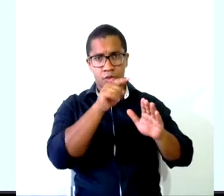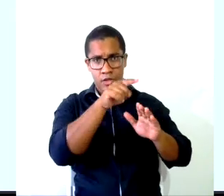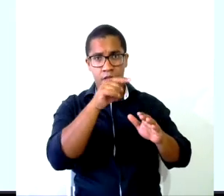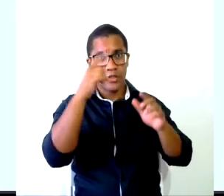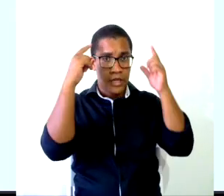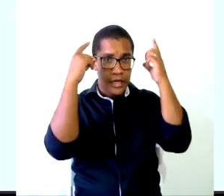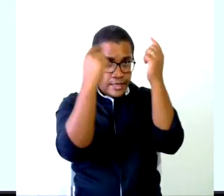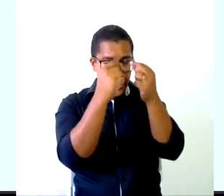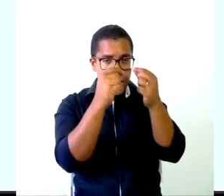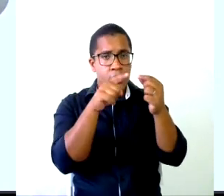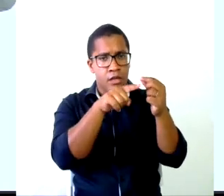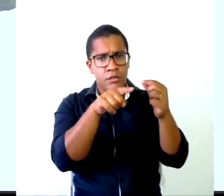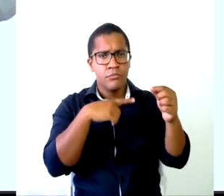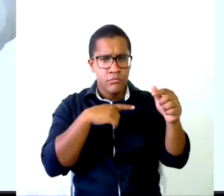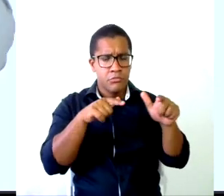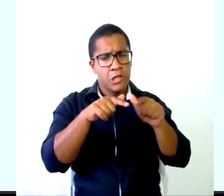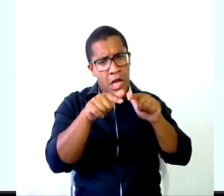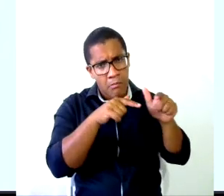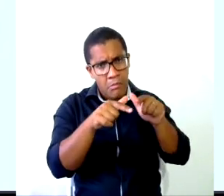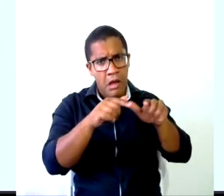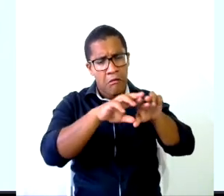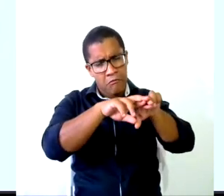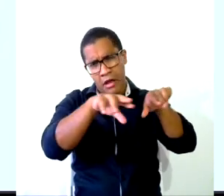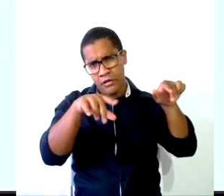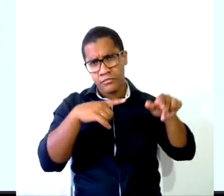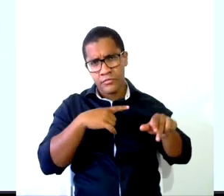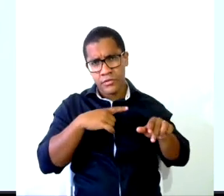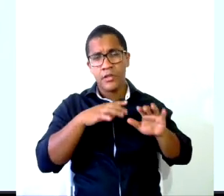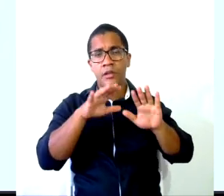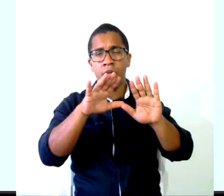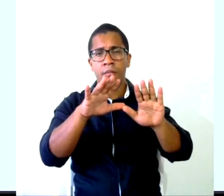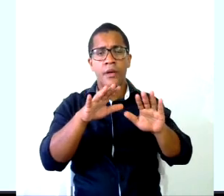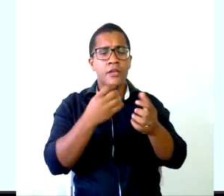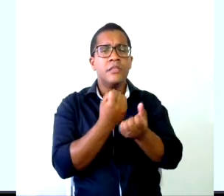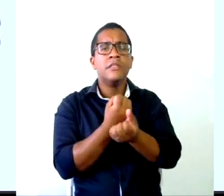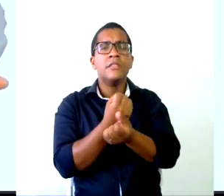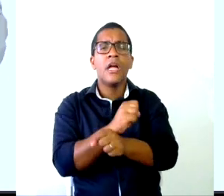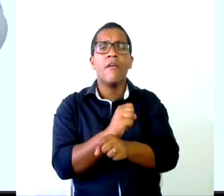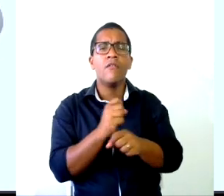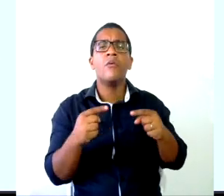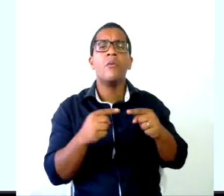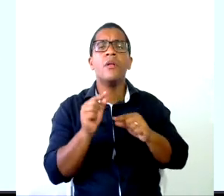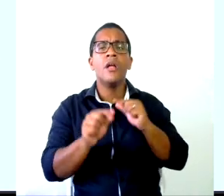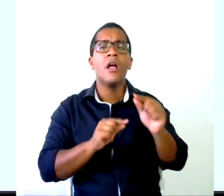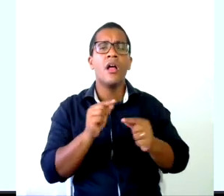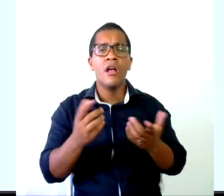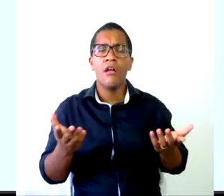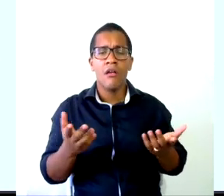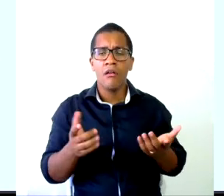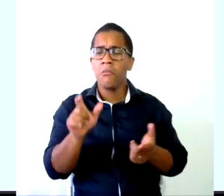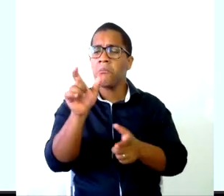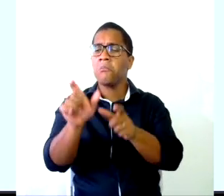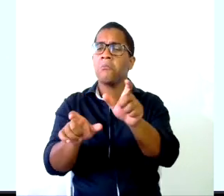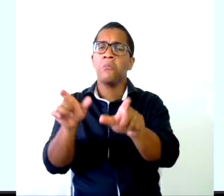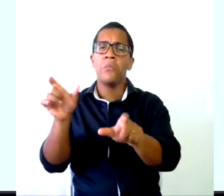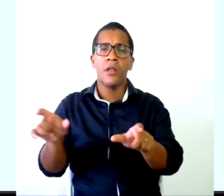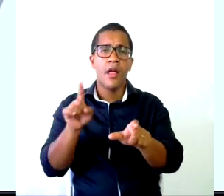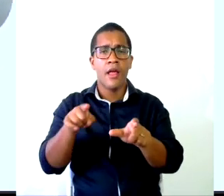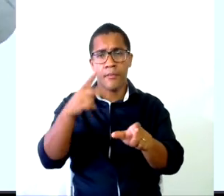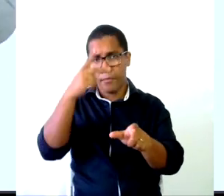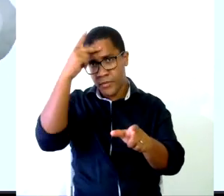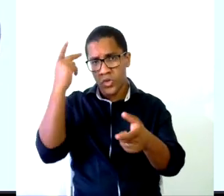se ocupava, tinha seus ofícios, né? Porque quem eram os escravos? Ah, professor, os escravos eram